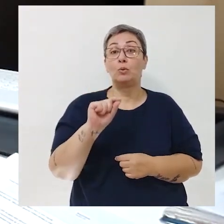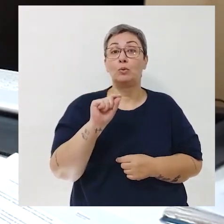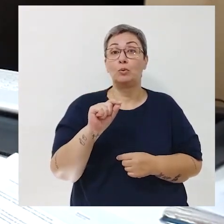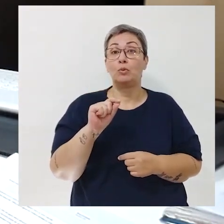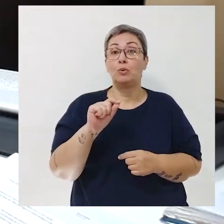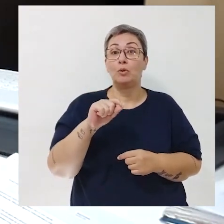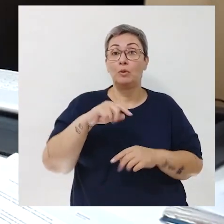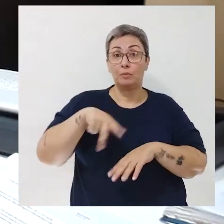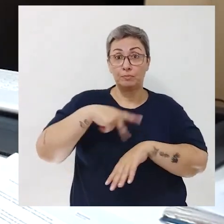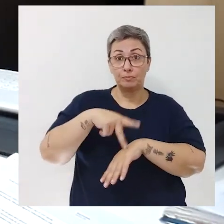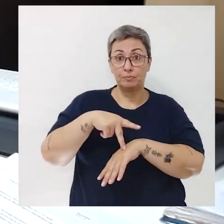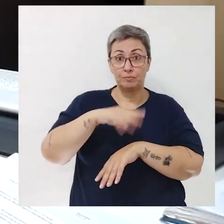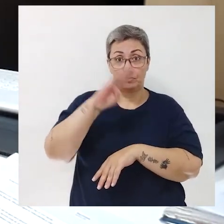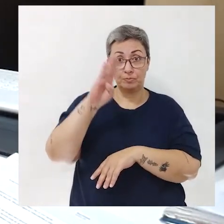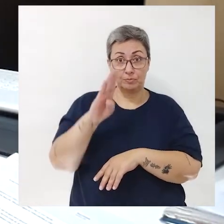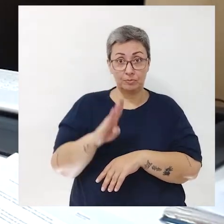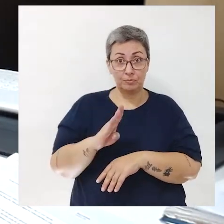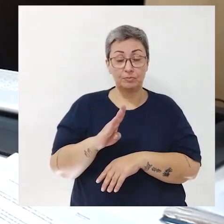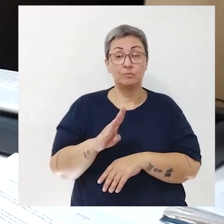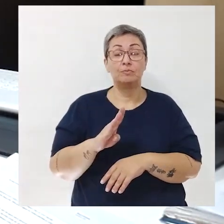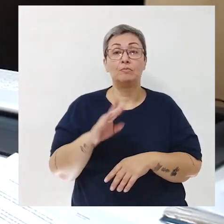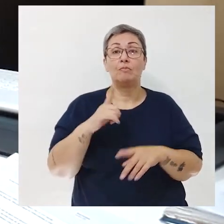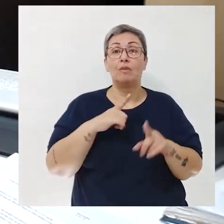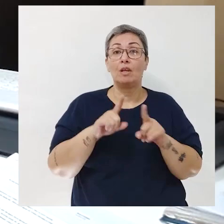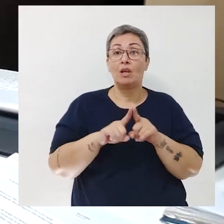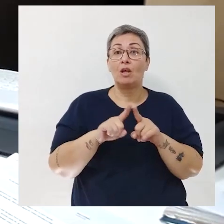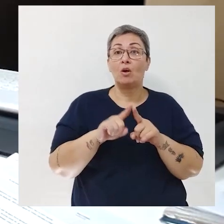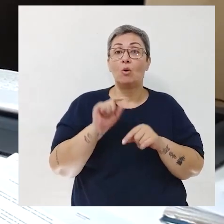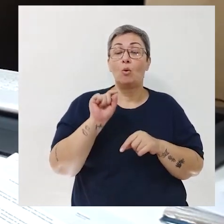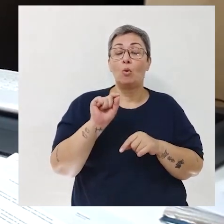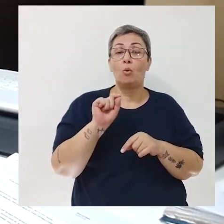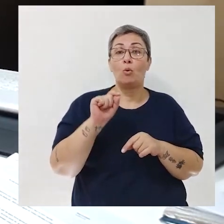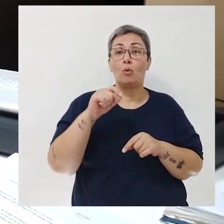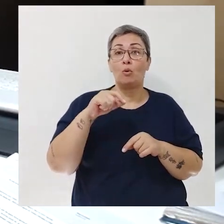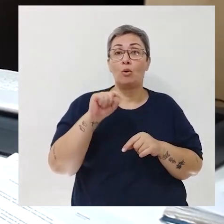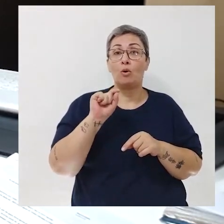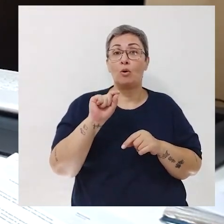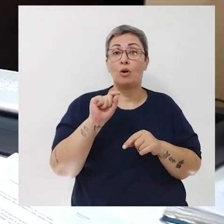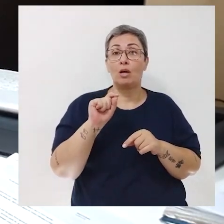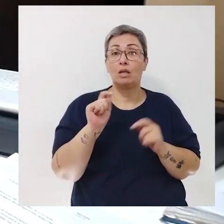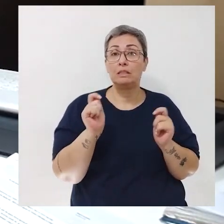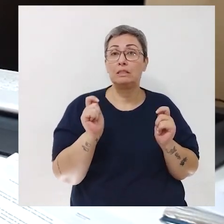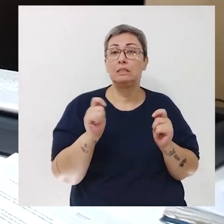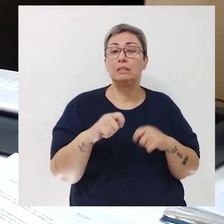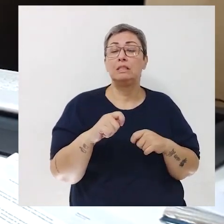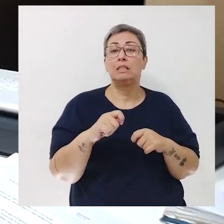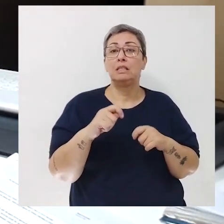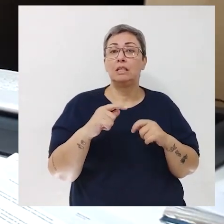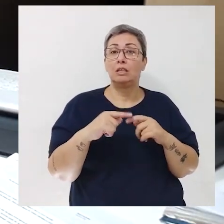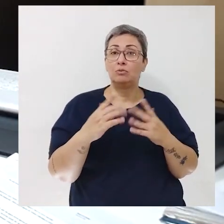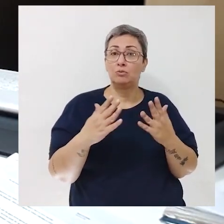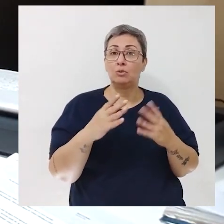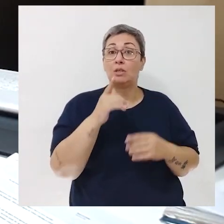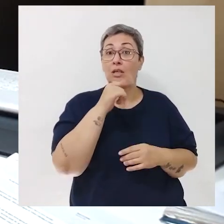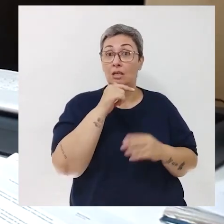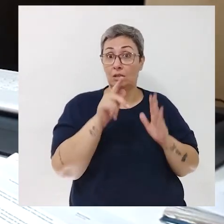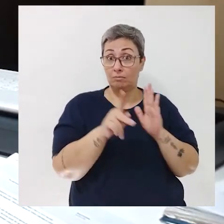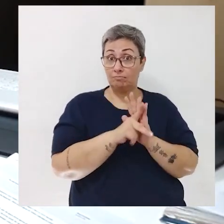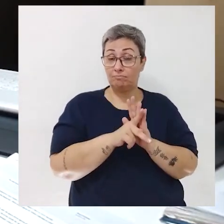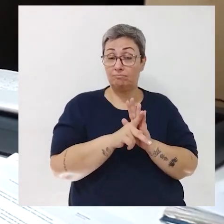o nosso país, o Brasil, é considerado uma potência